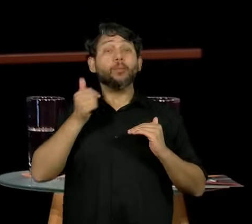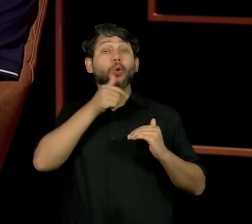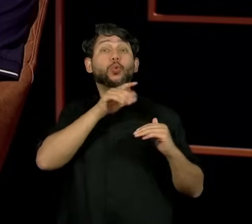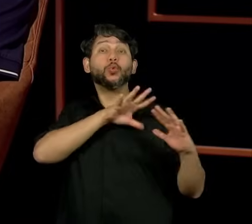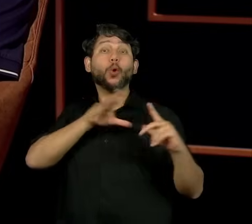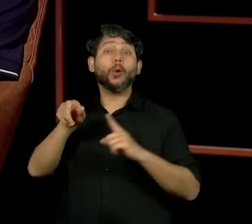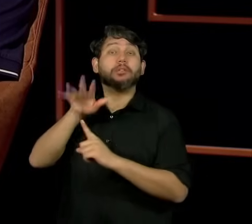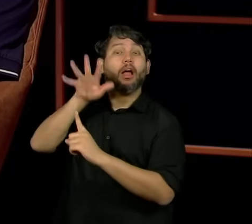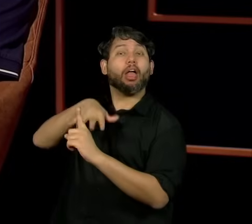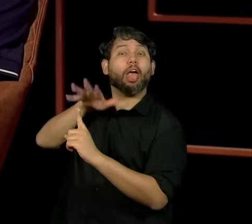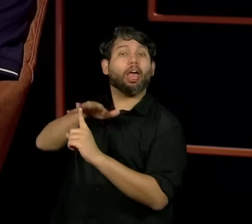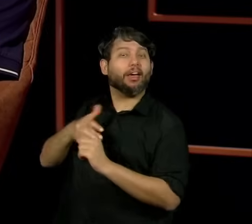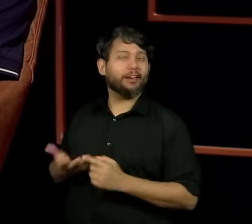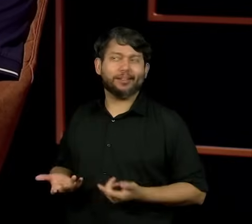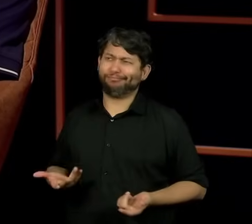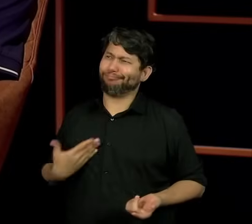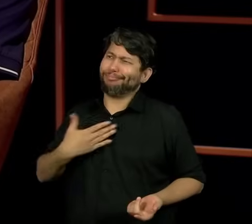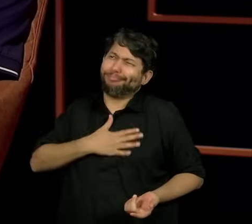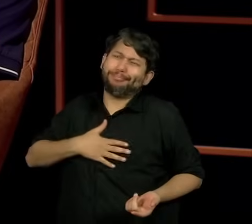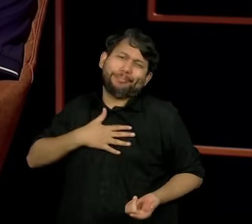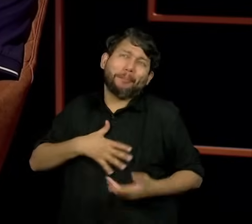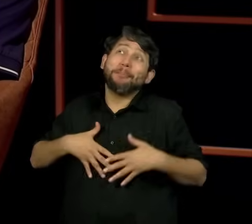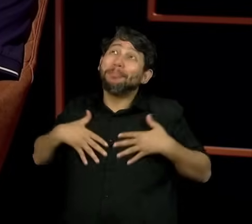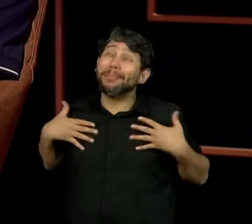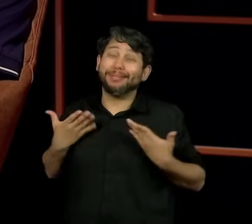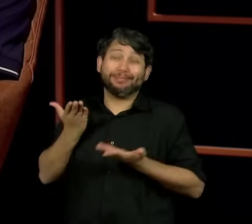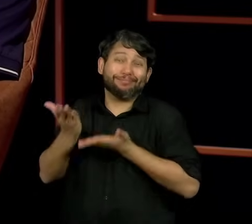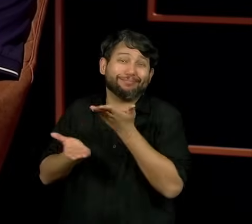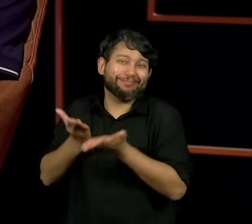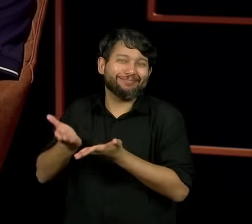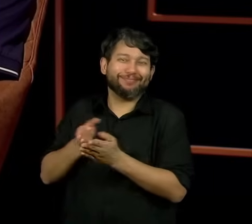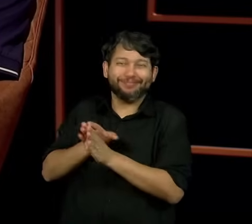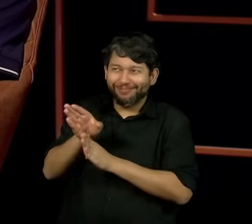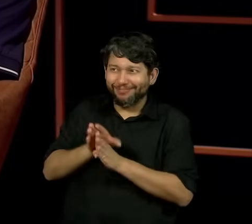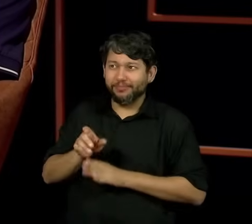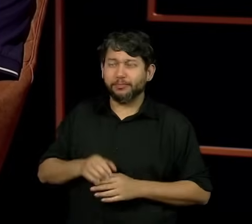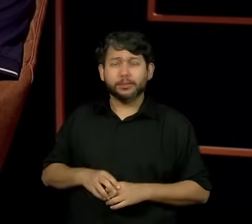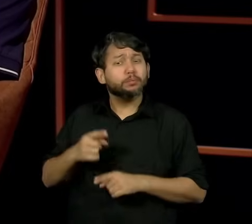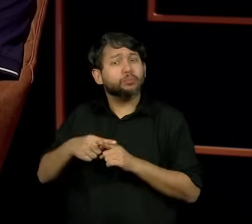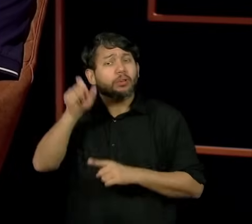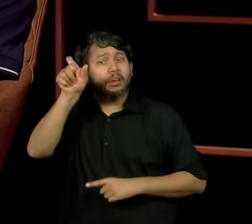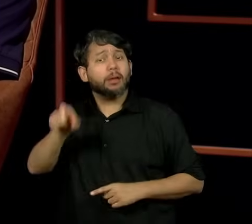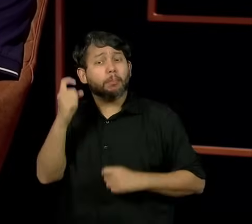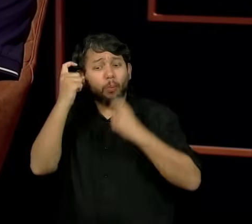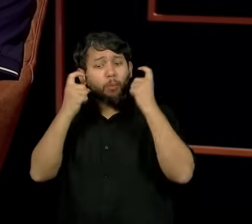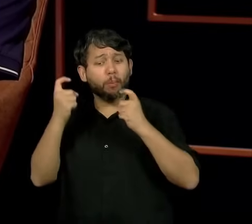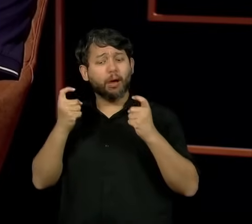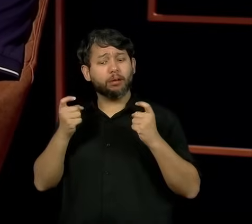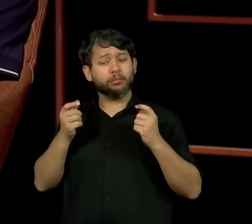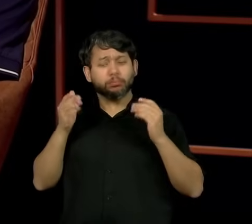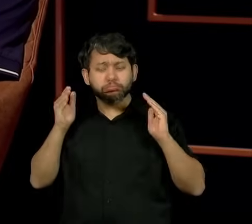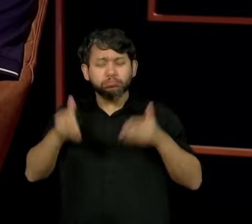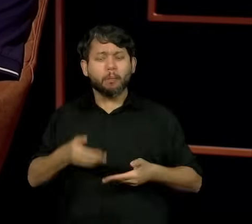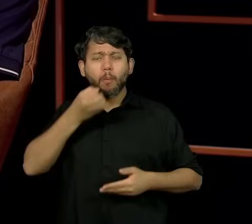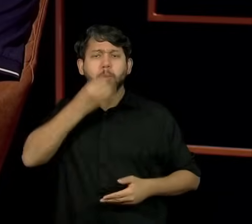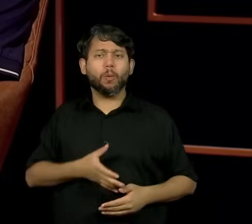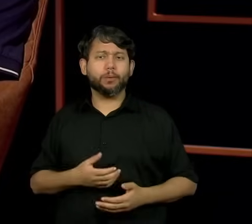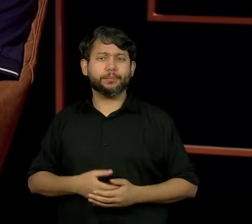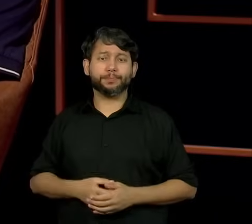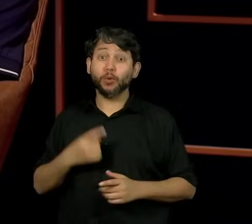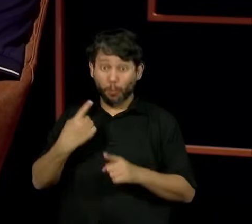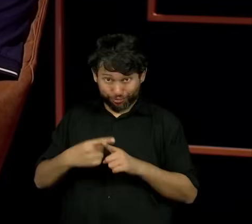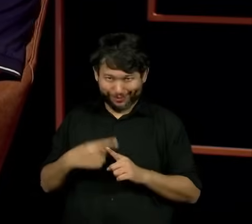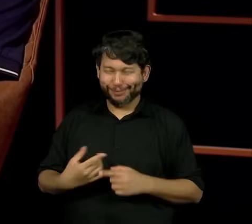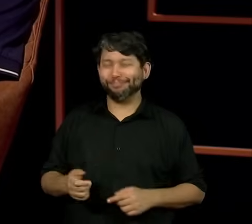Foi um prazer dirigi-lo, enorme prazer. Era uma pessoa preocupada em fazer bem, e fazia bem, porque com a Avancini